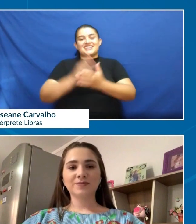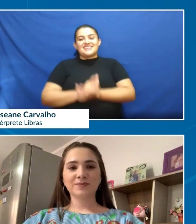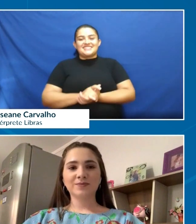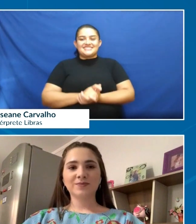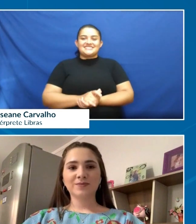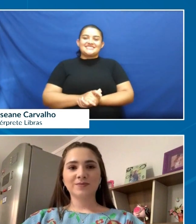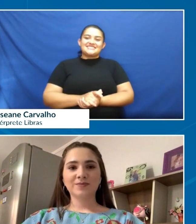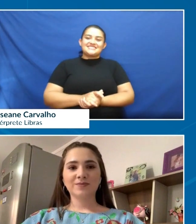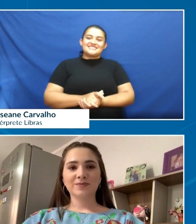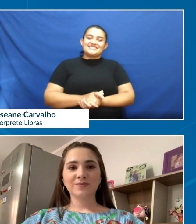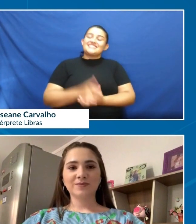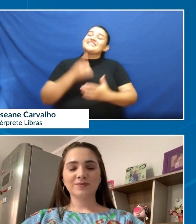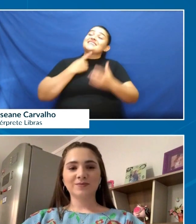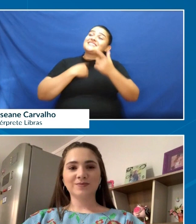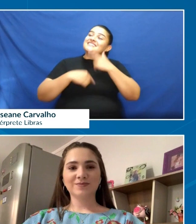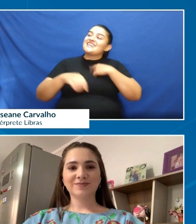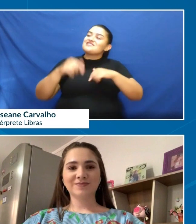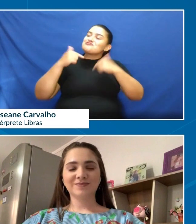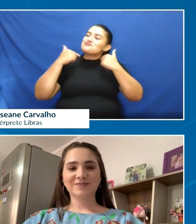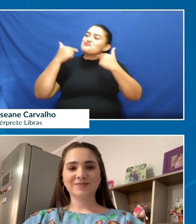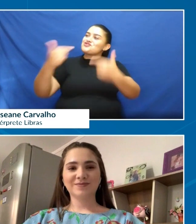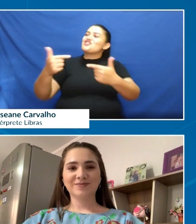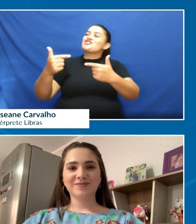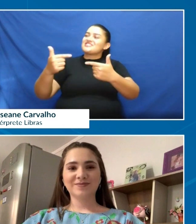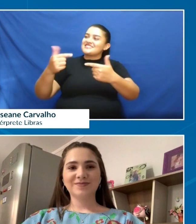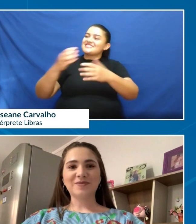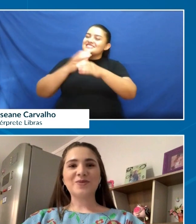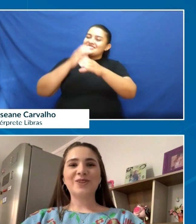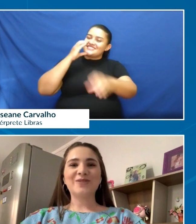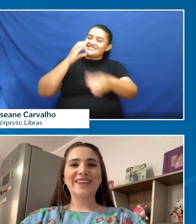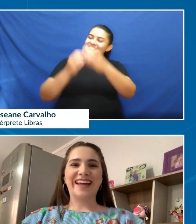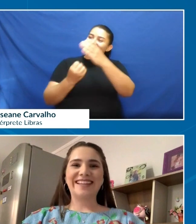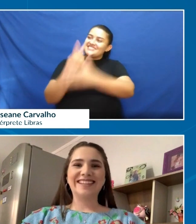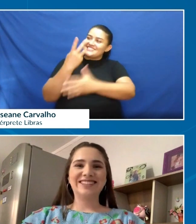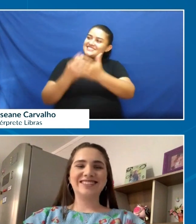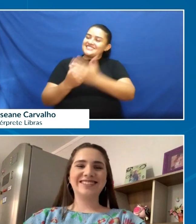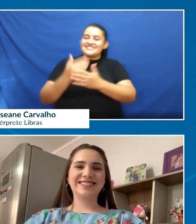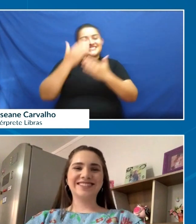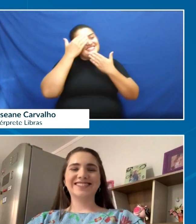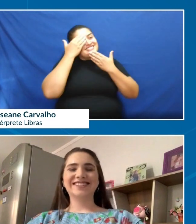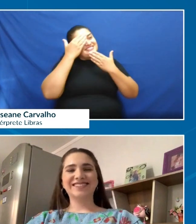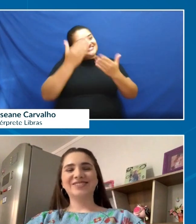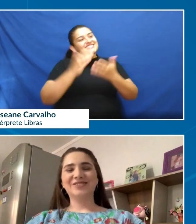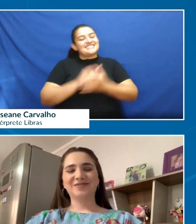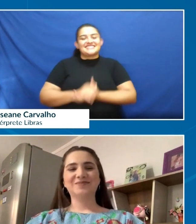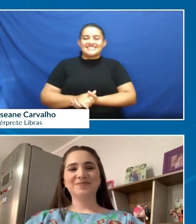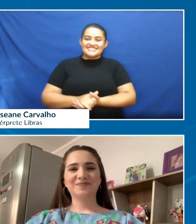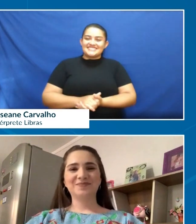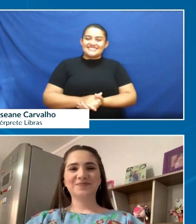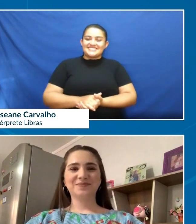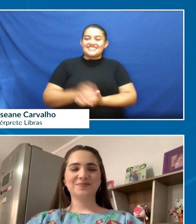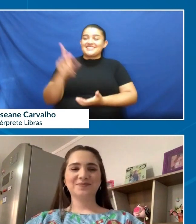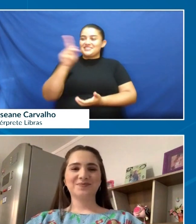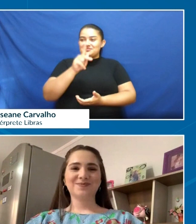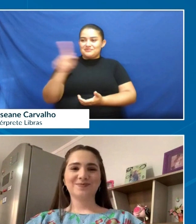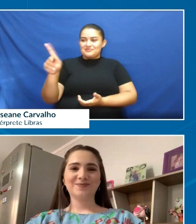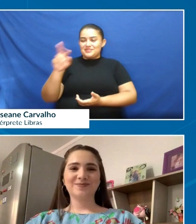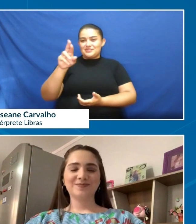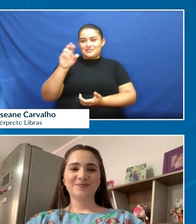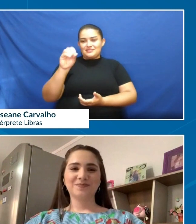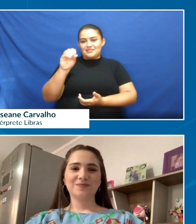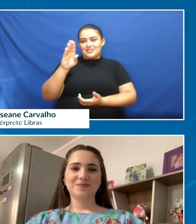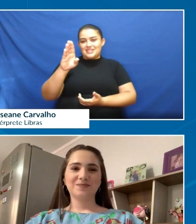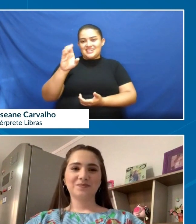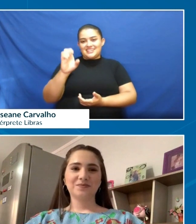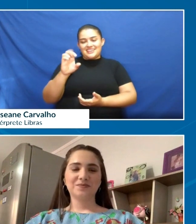Mundo UFG. Te desejo sucesso como engenheira de produção. Muito obrigada. Professor Roberto, quero agradecer também